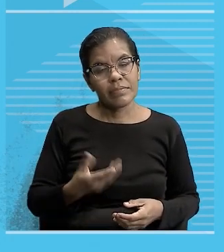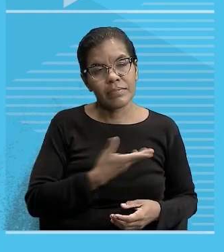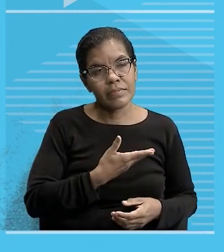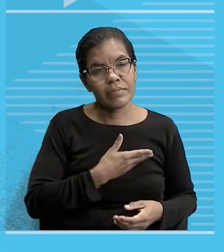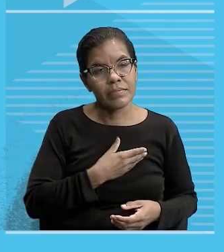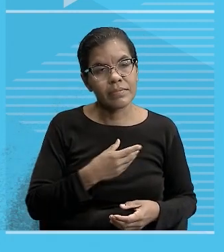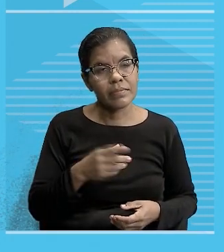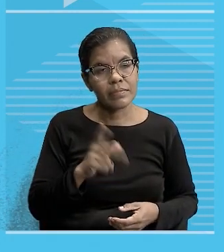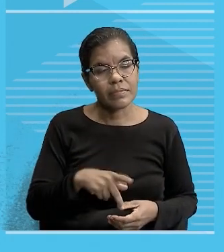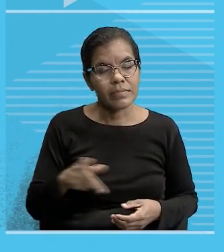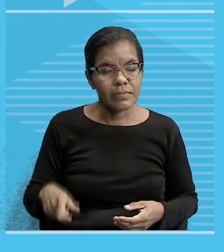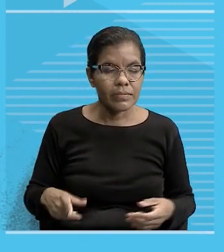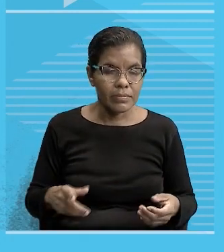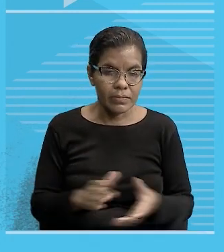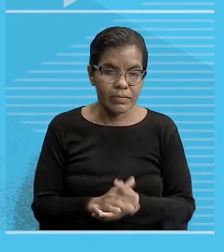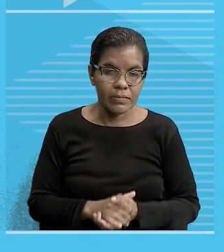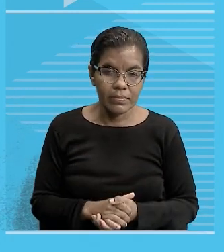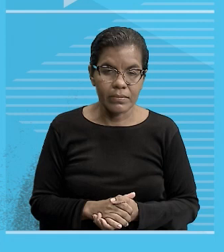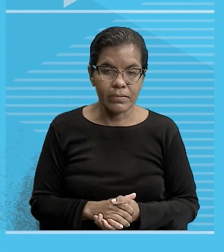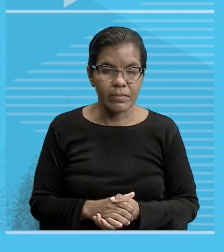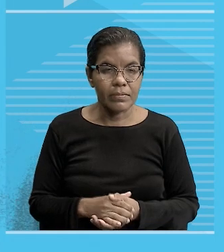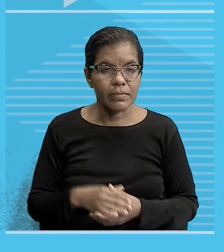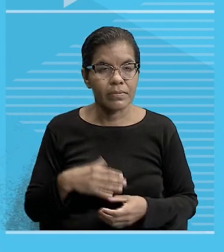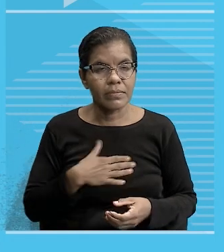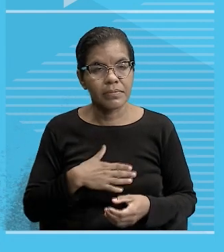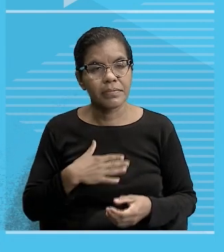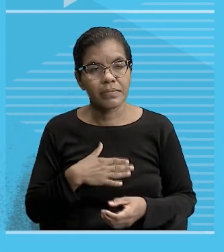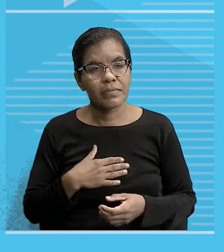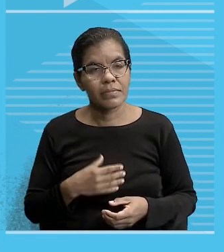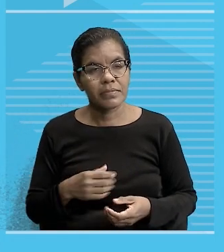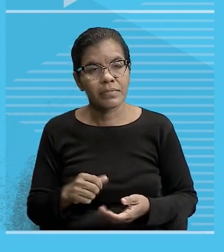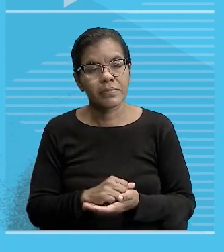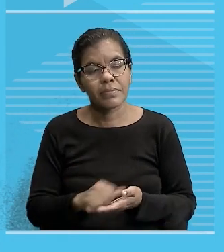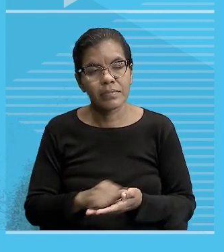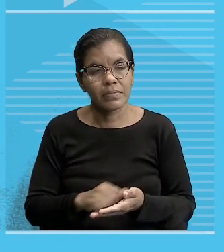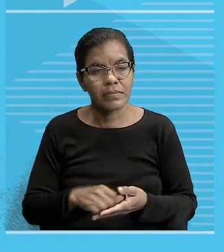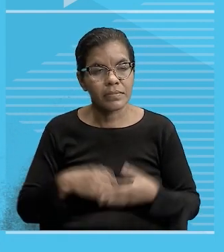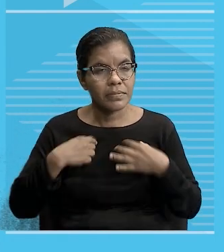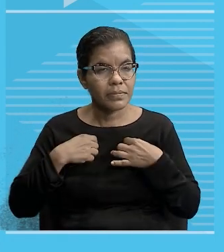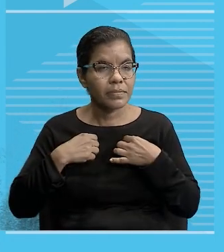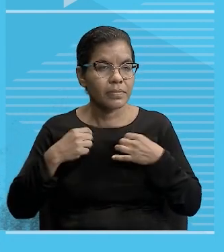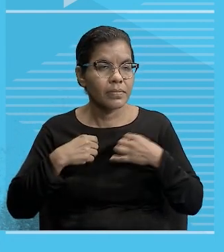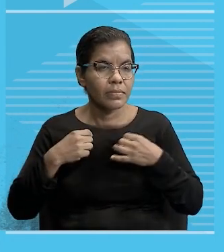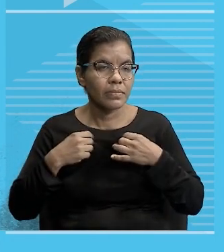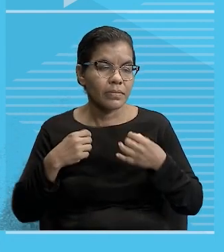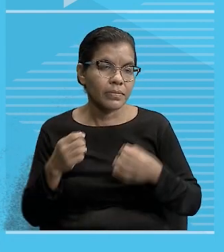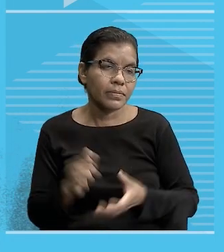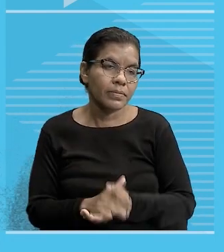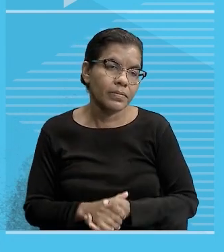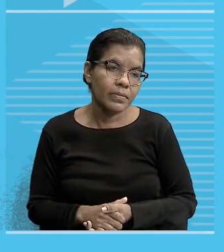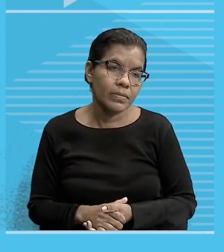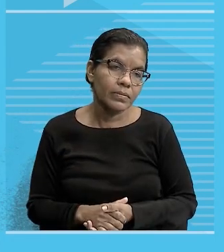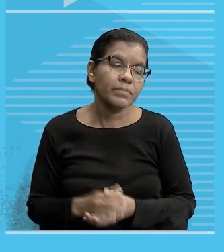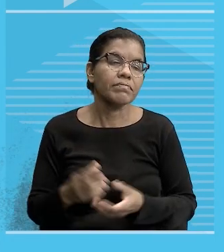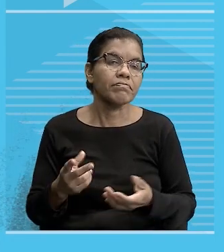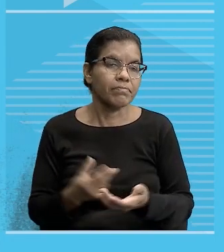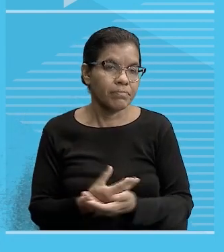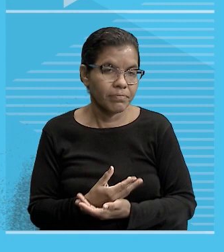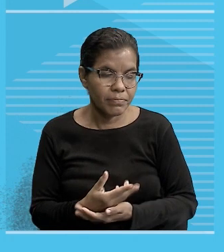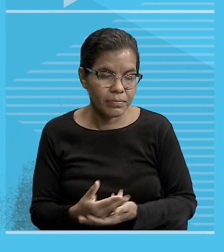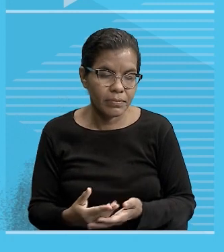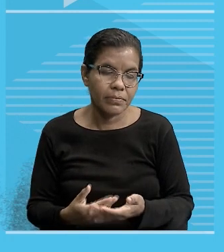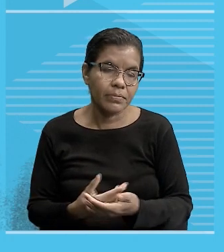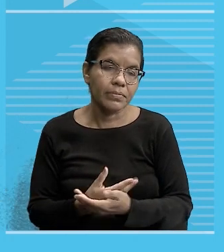solteiro ele gosta de lavar roupas em umas lavanderias aqui em Teresina Tem muito gente agora